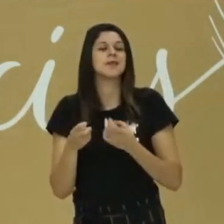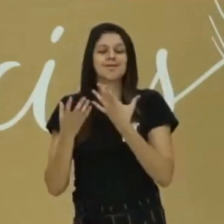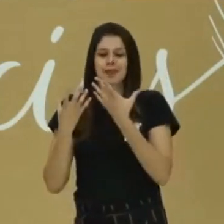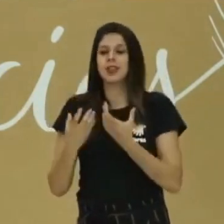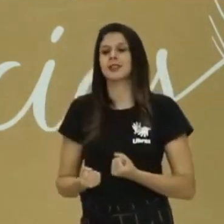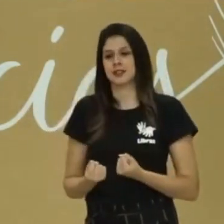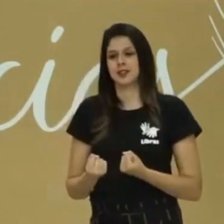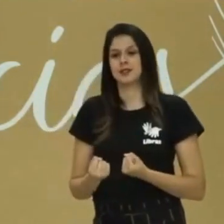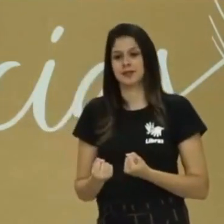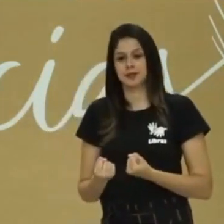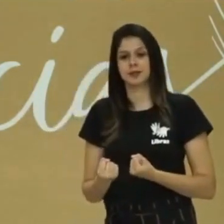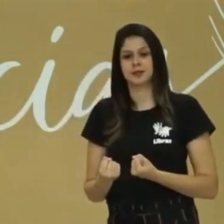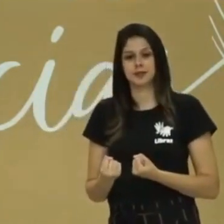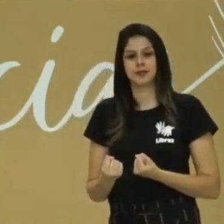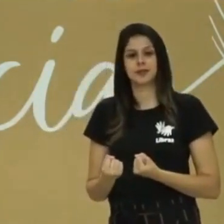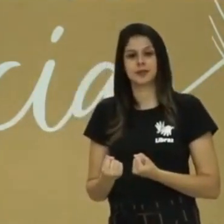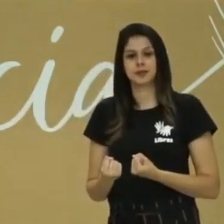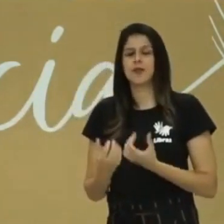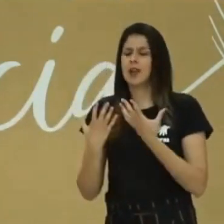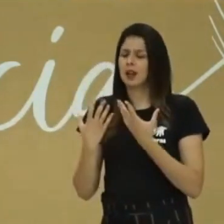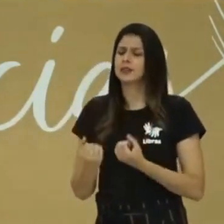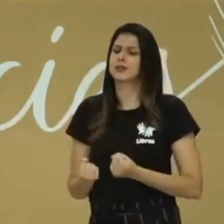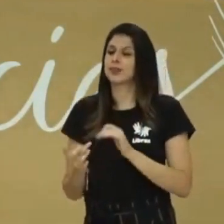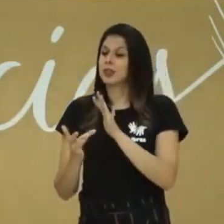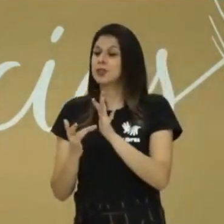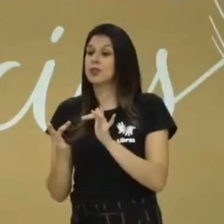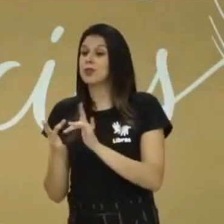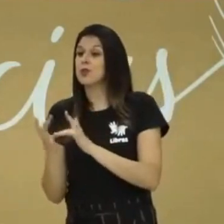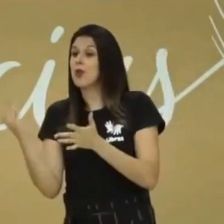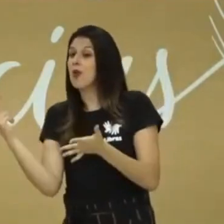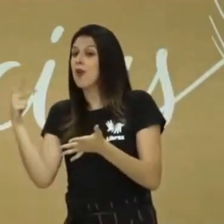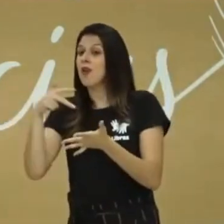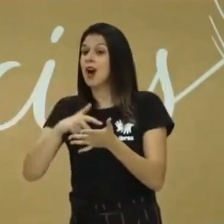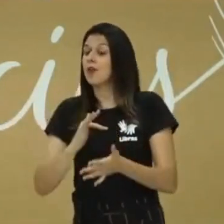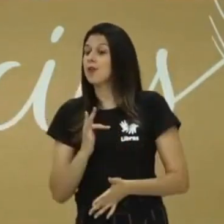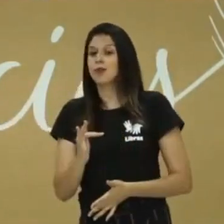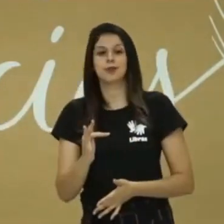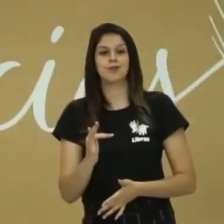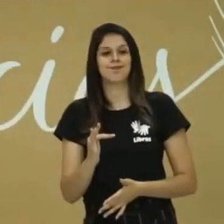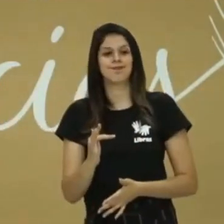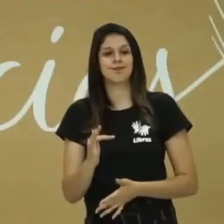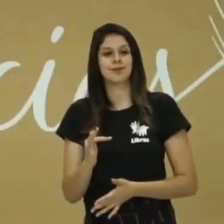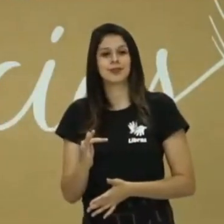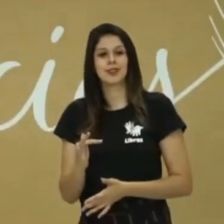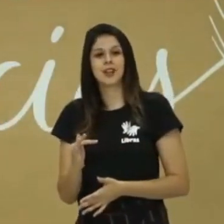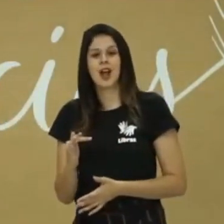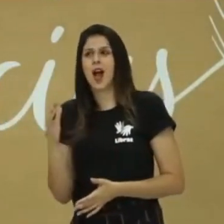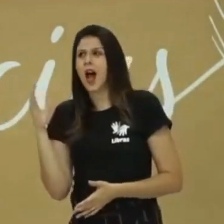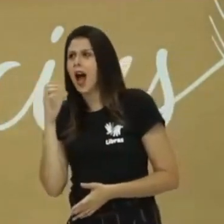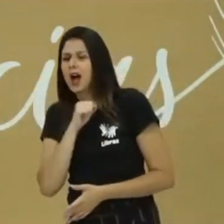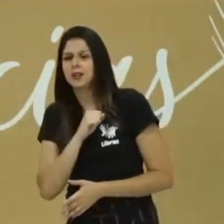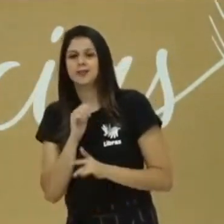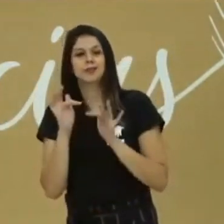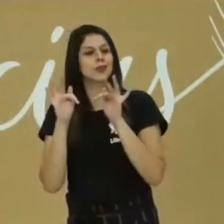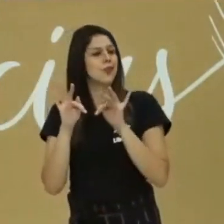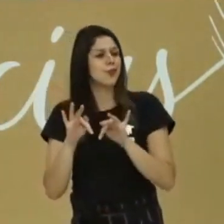ouça a bolsa Jesus está voltando ele está às portas O